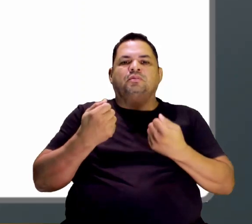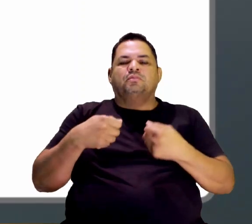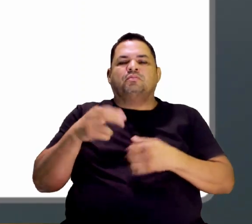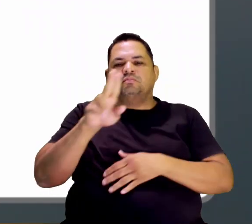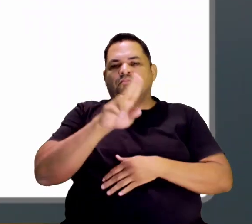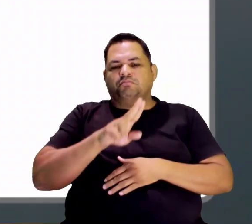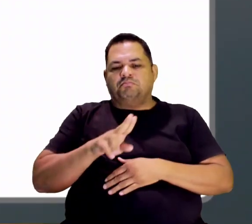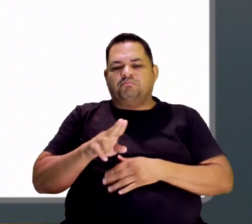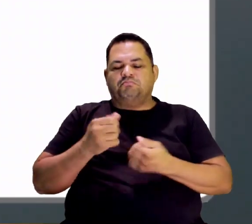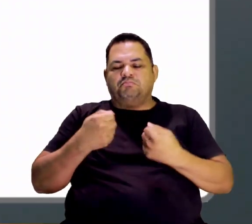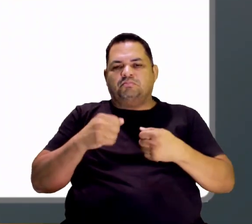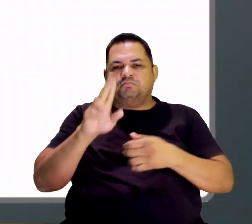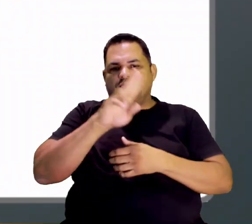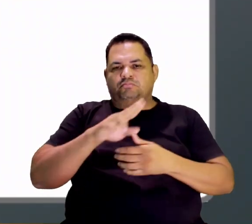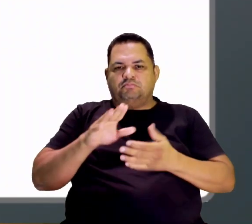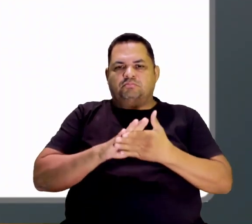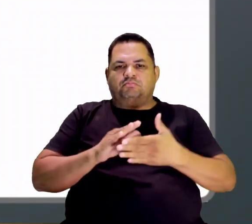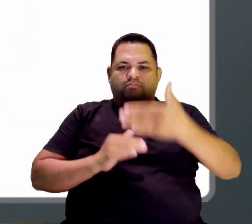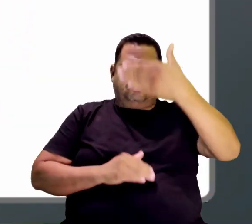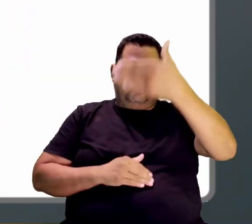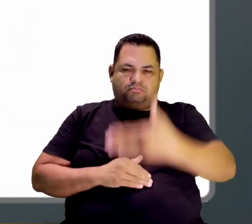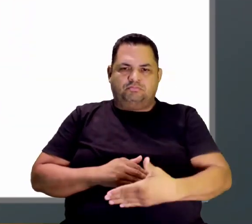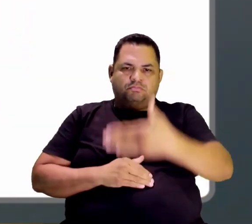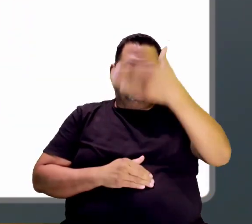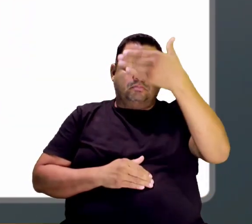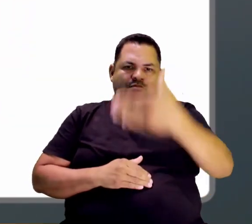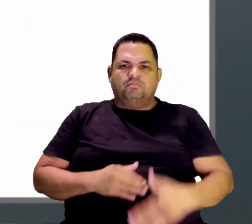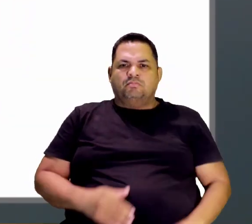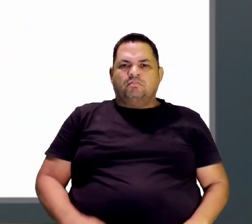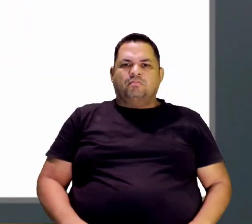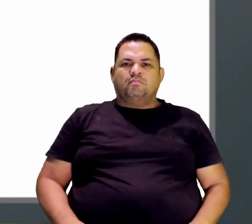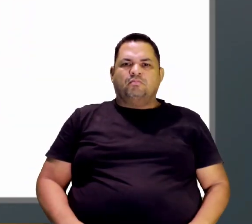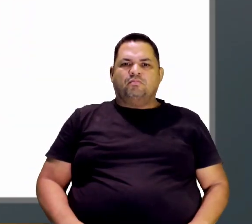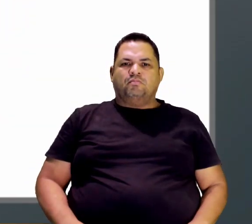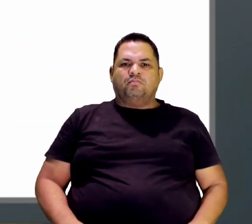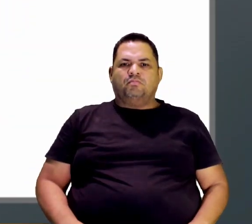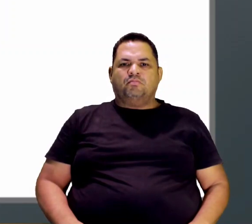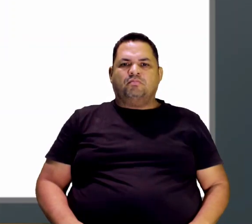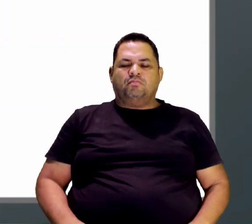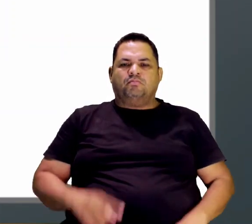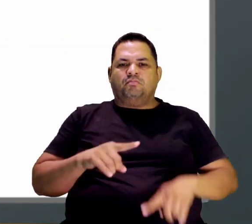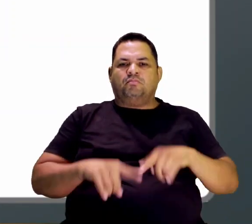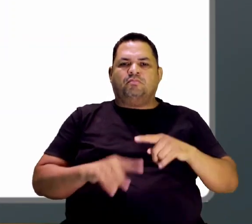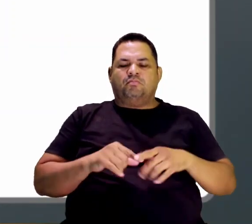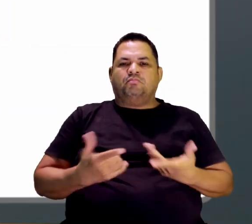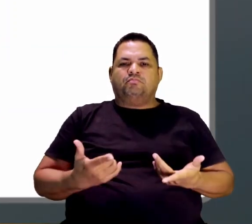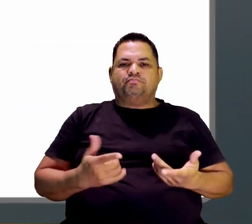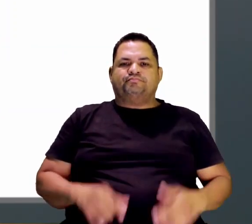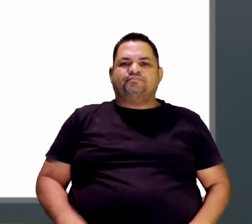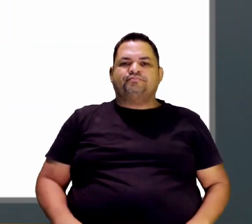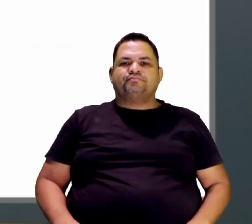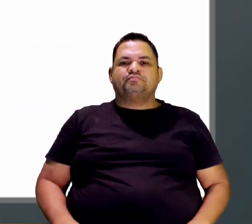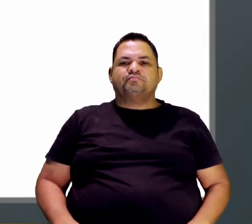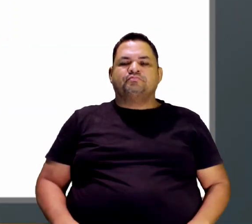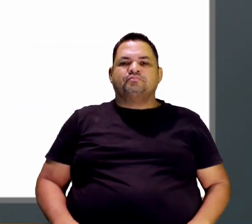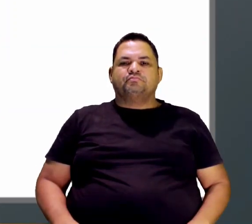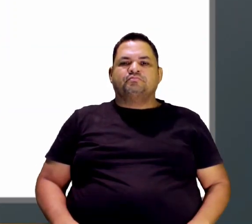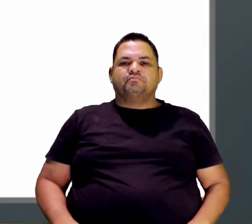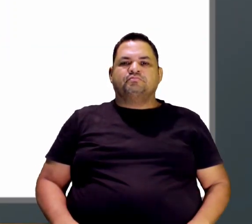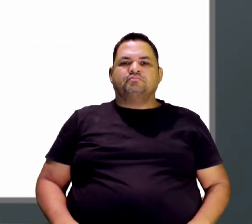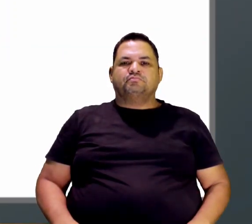muito curvado, muito fechado, muito arqueado, tá? Tenta manter uma postura alinhada na execução dos movimentos.